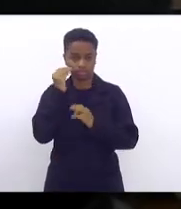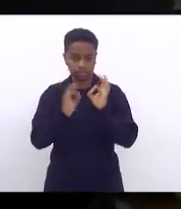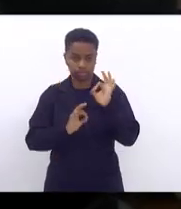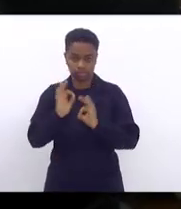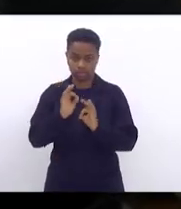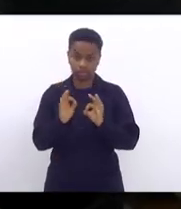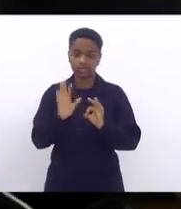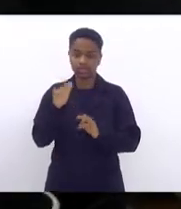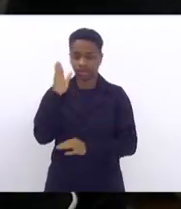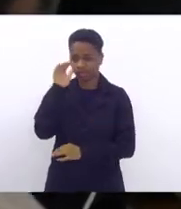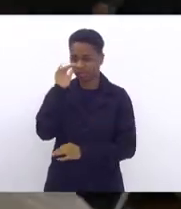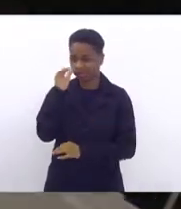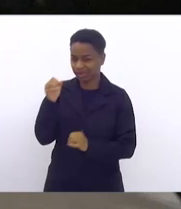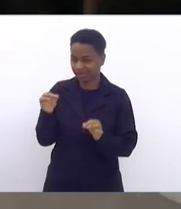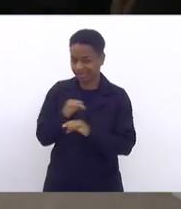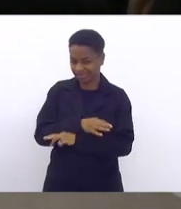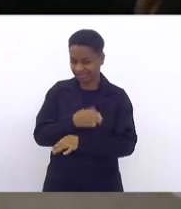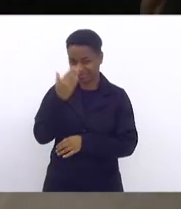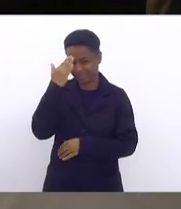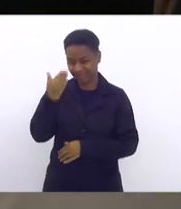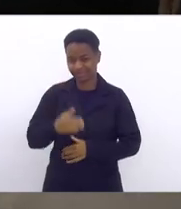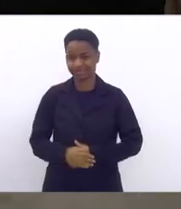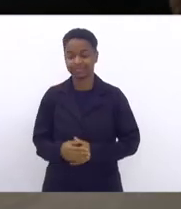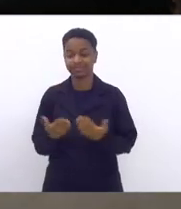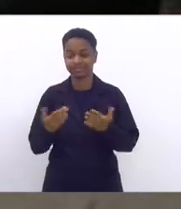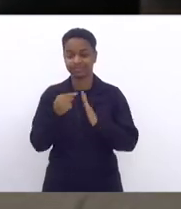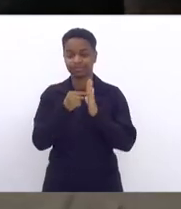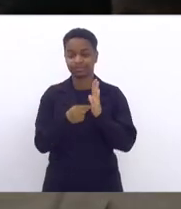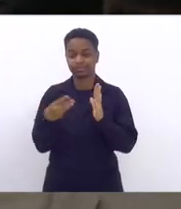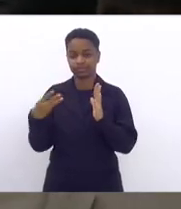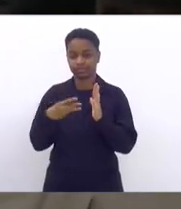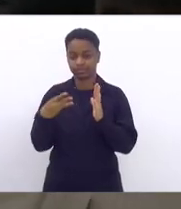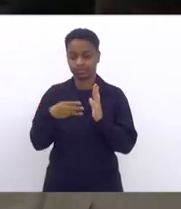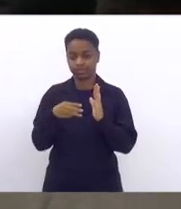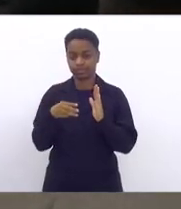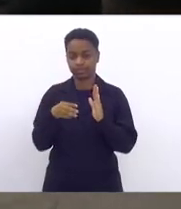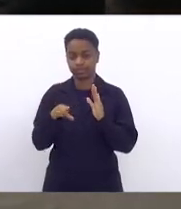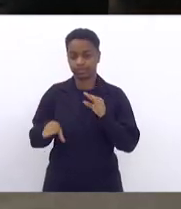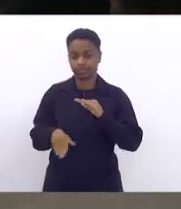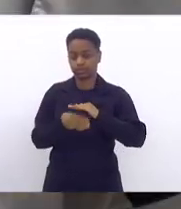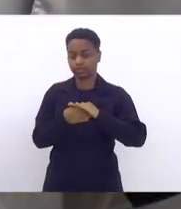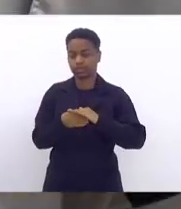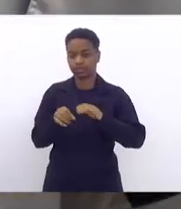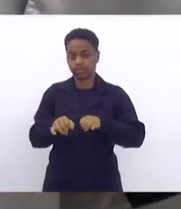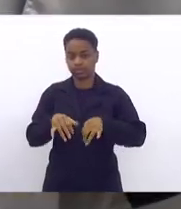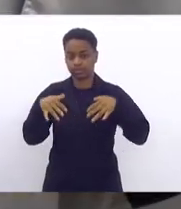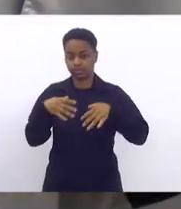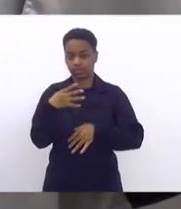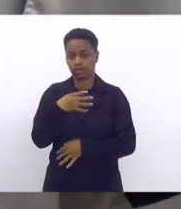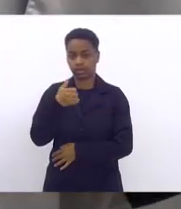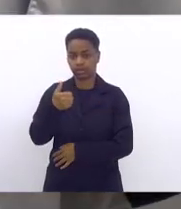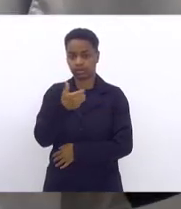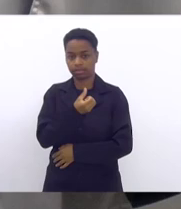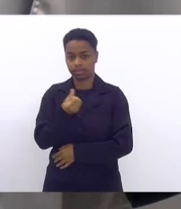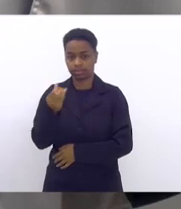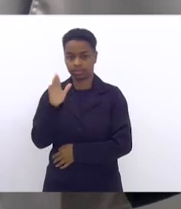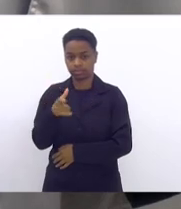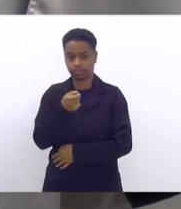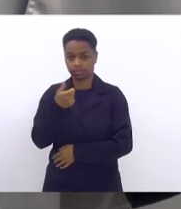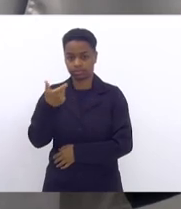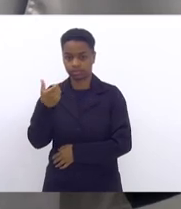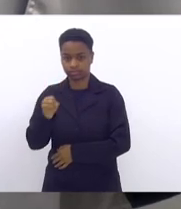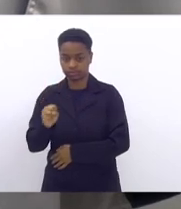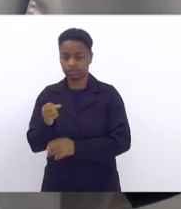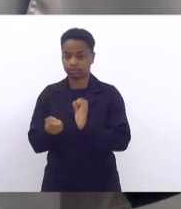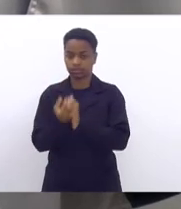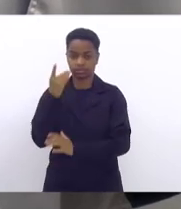saciada. Obrigado. Deputado, vamos ao item 3 da pauta. Emenda de plenário ao projeto de lei 4166 de 2018, de autoria do deputado Paulo